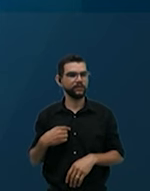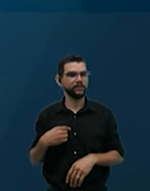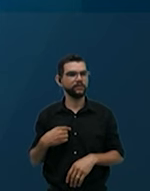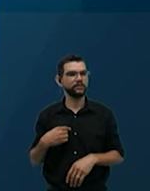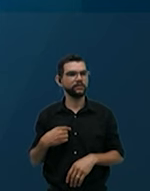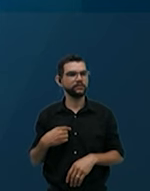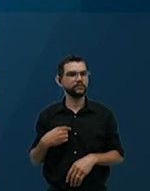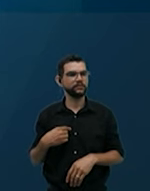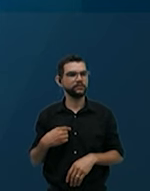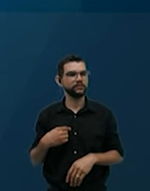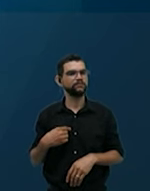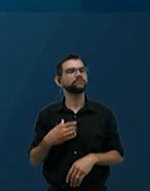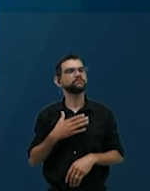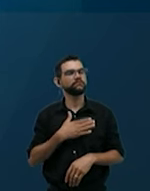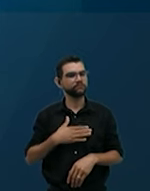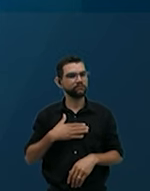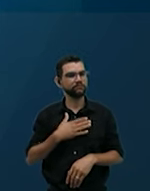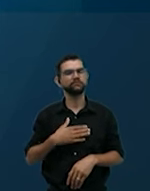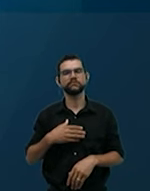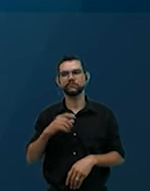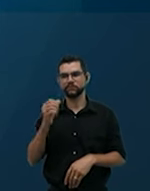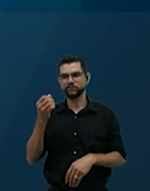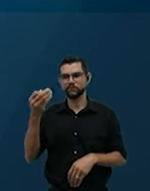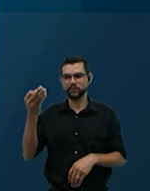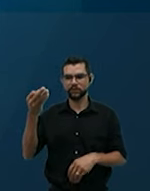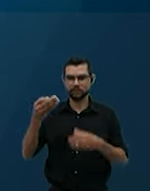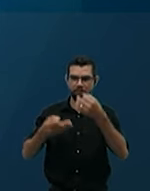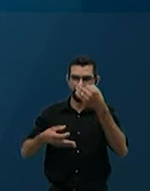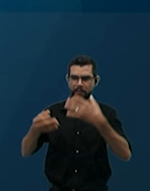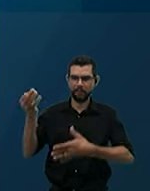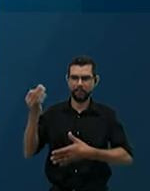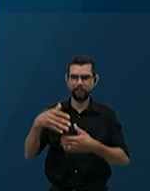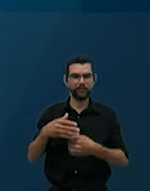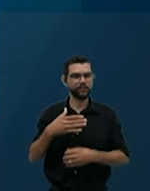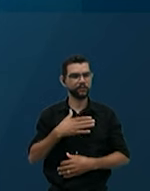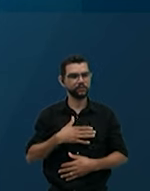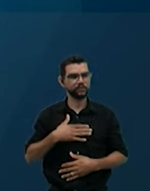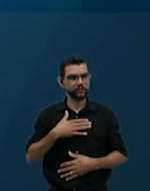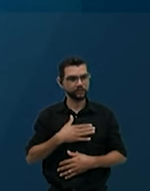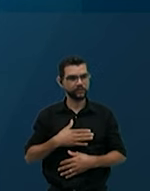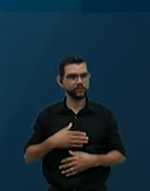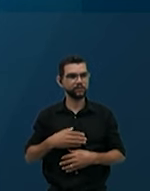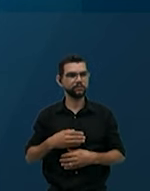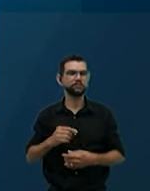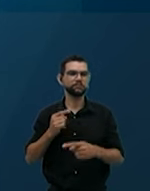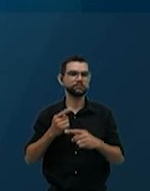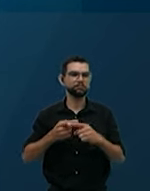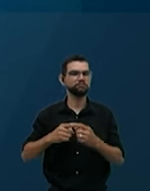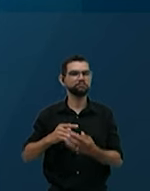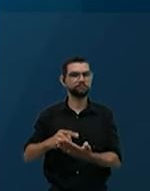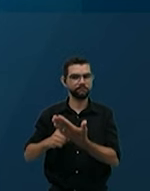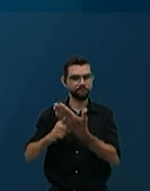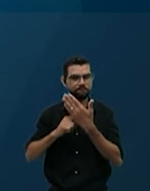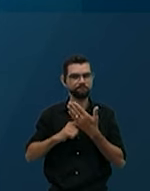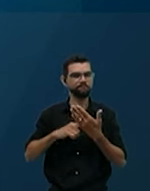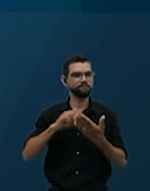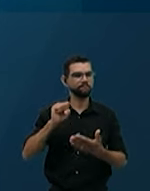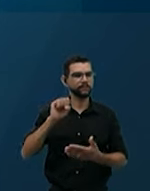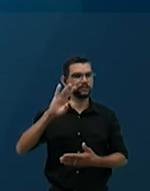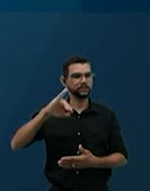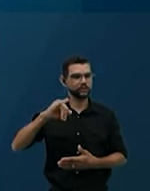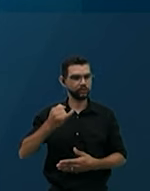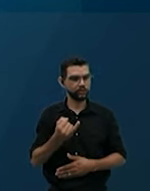suas sustentações. Isso vai nos ajudar, vai ajudar o STJ a definir essa